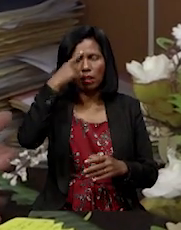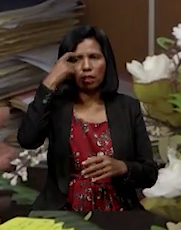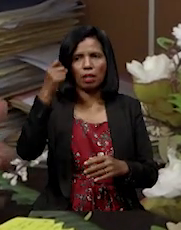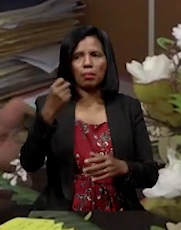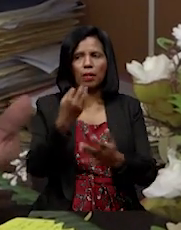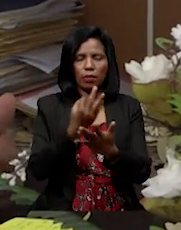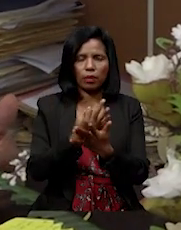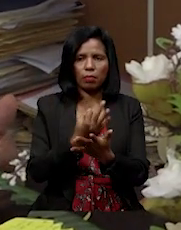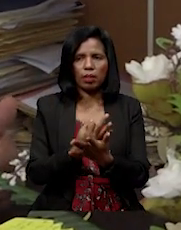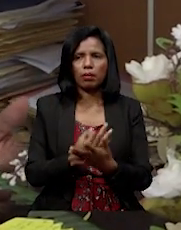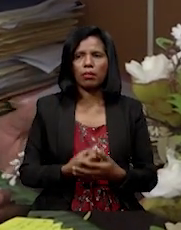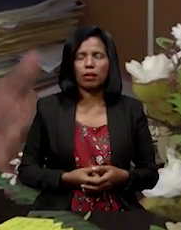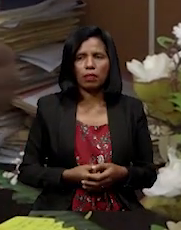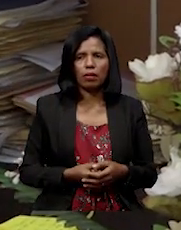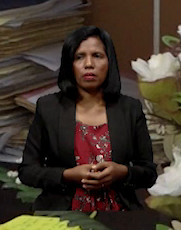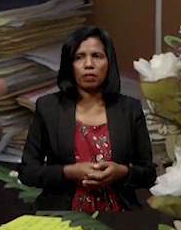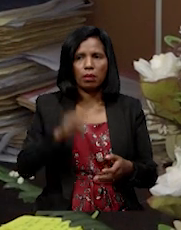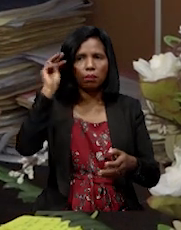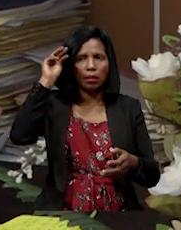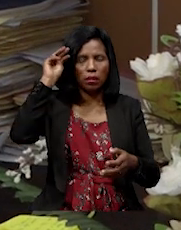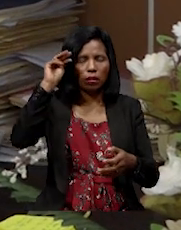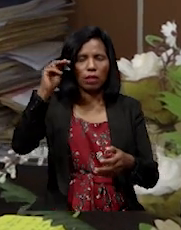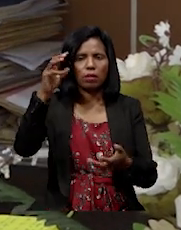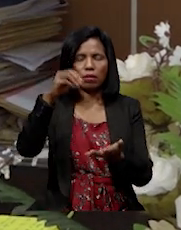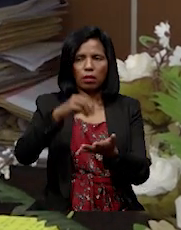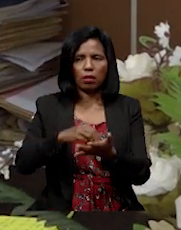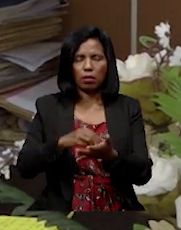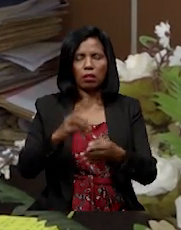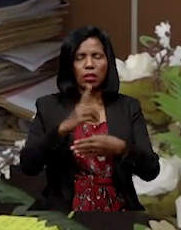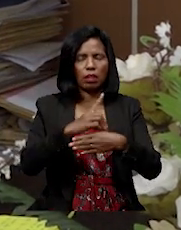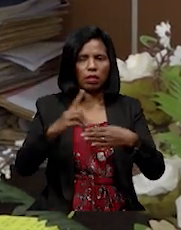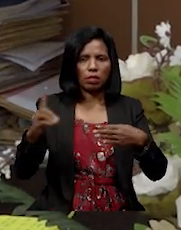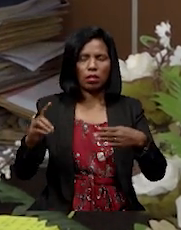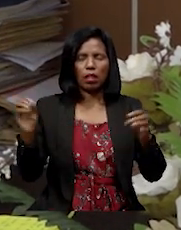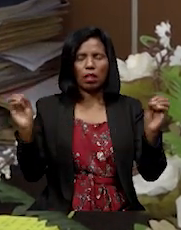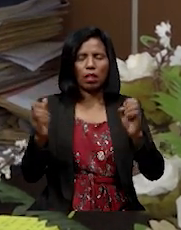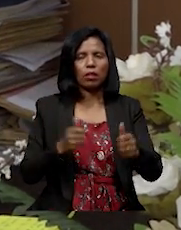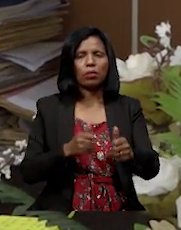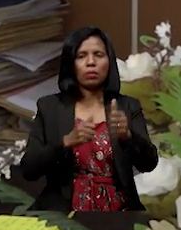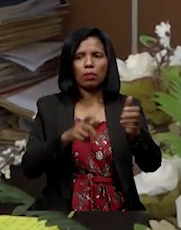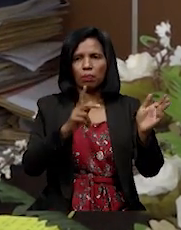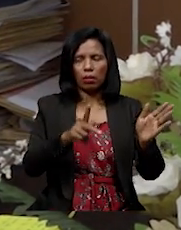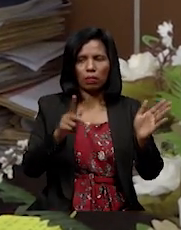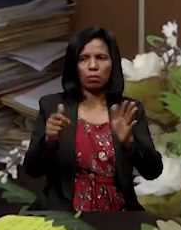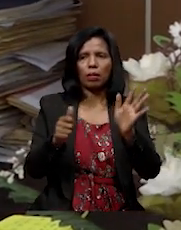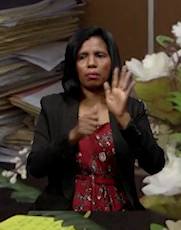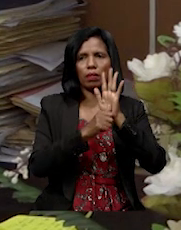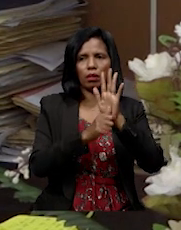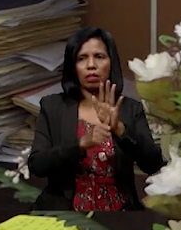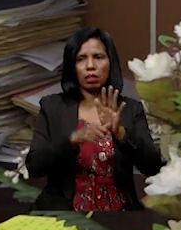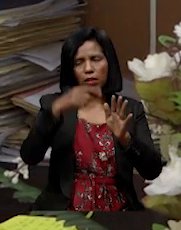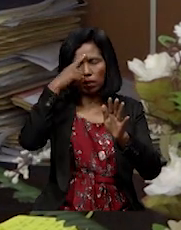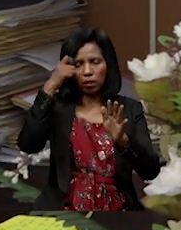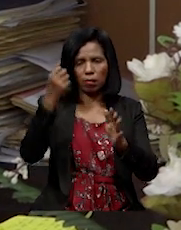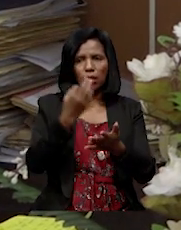orçamento ne be Ministério aloca mai direção ne, la tuir plano ne be direção apresenta. Tamba orçamento